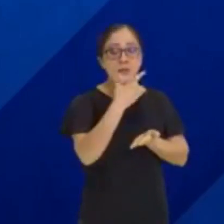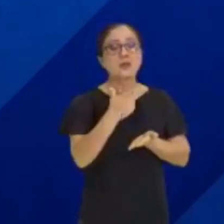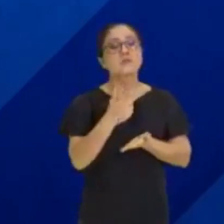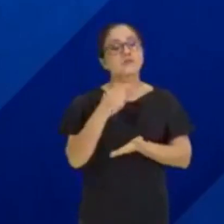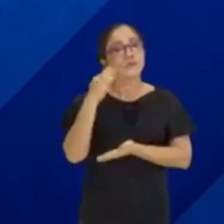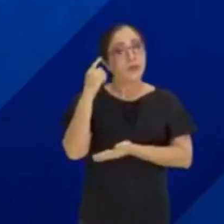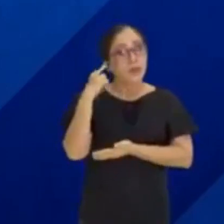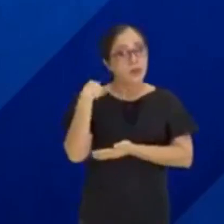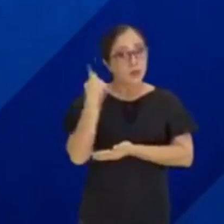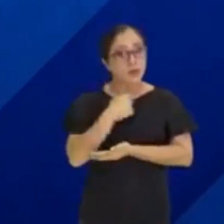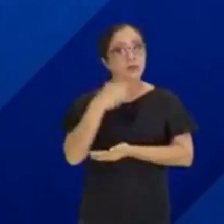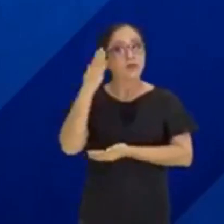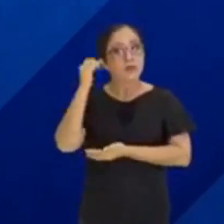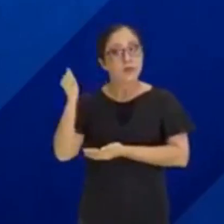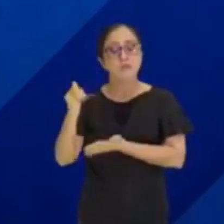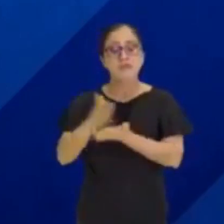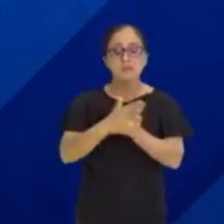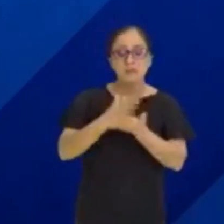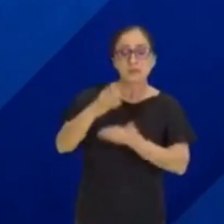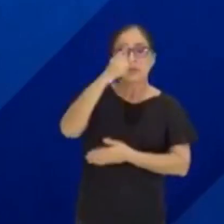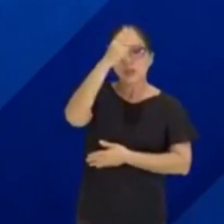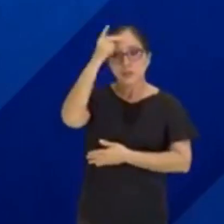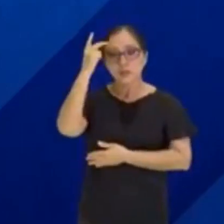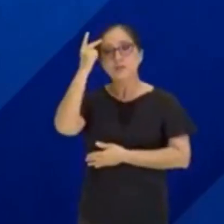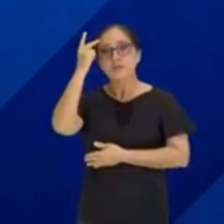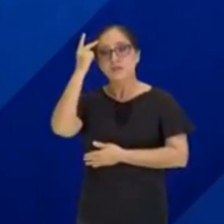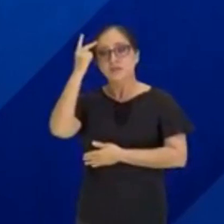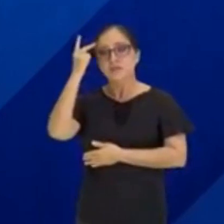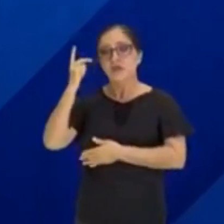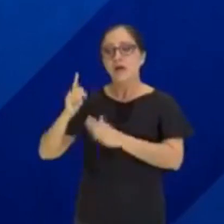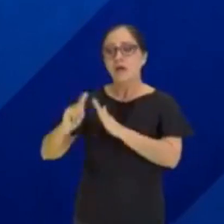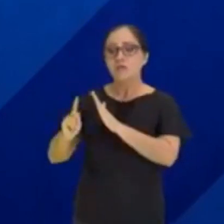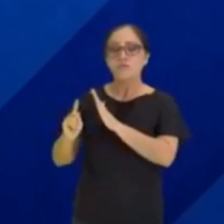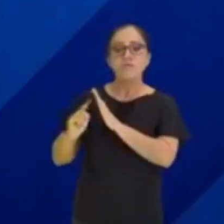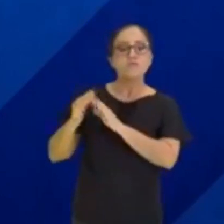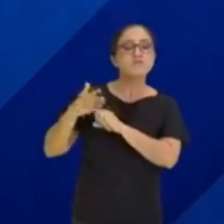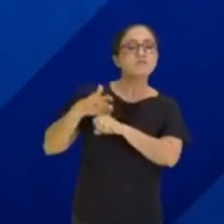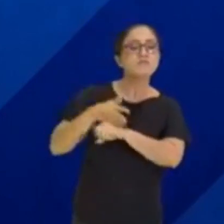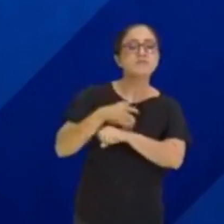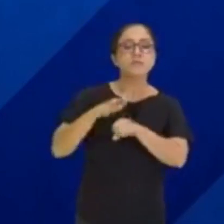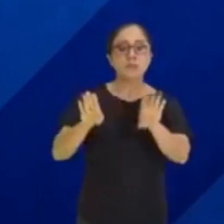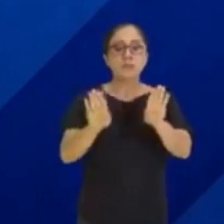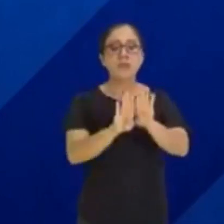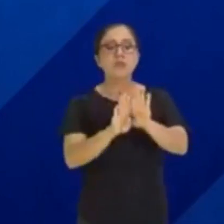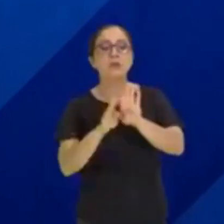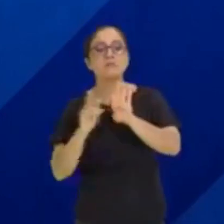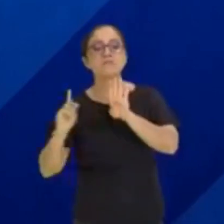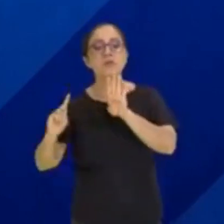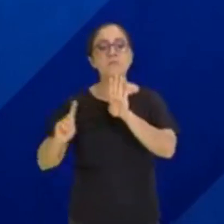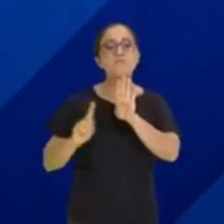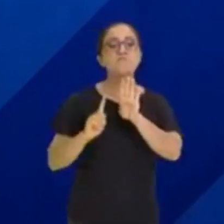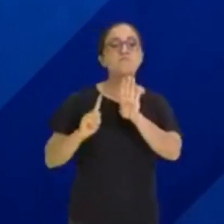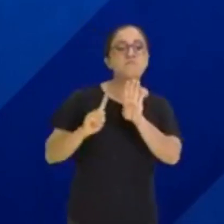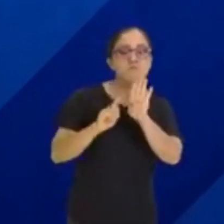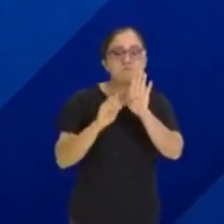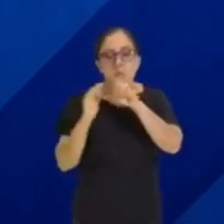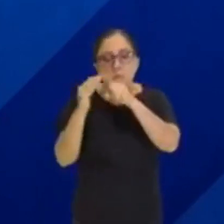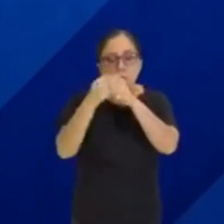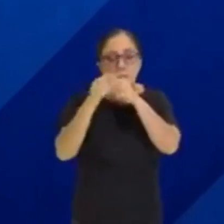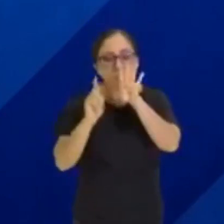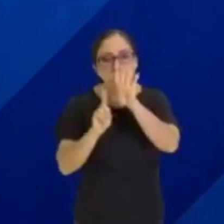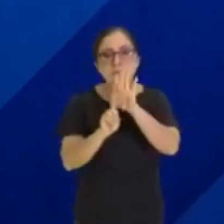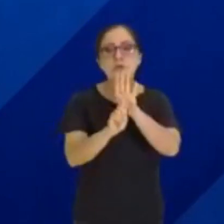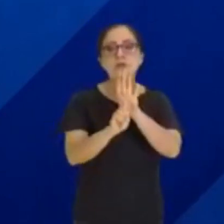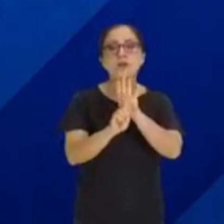que algumas pessoas tentavam burlar o lockdown, tentavam sair escondido mesmo